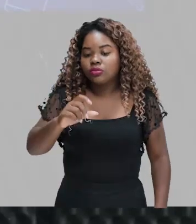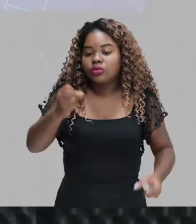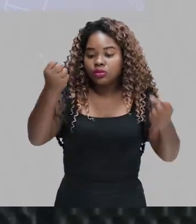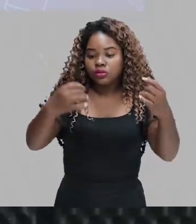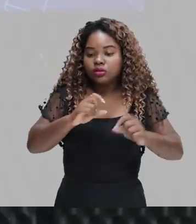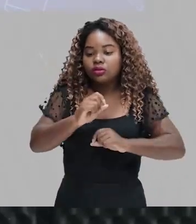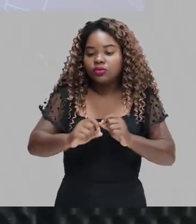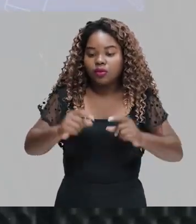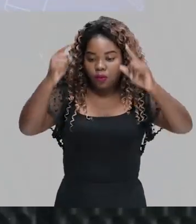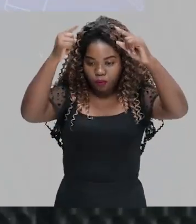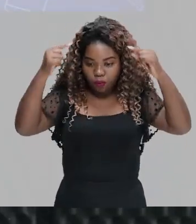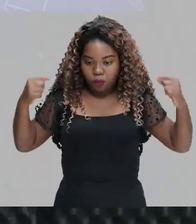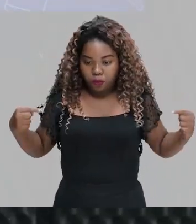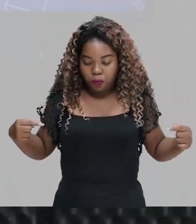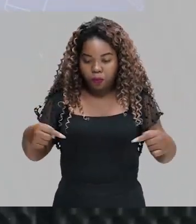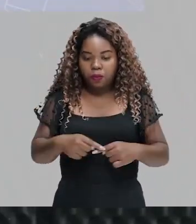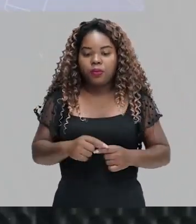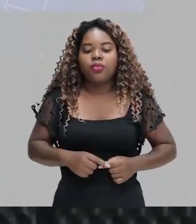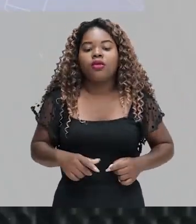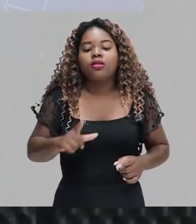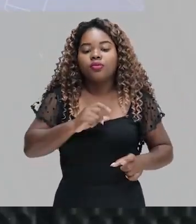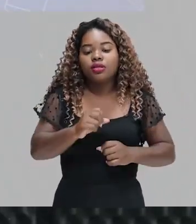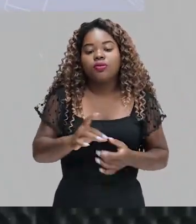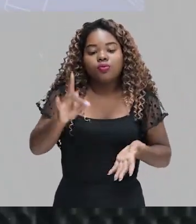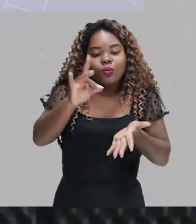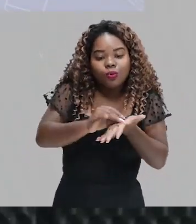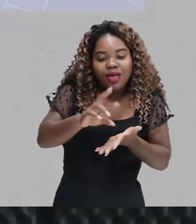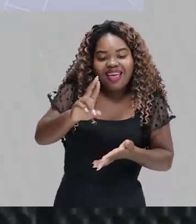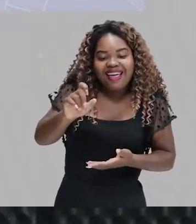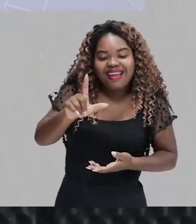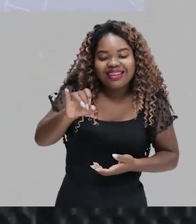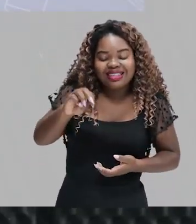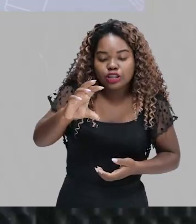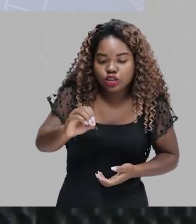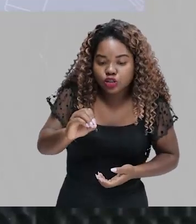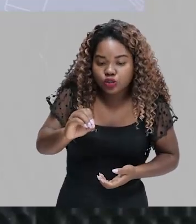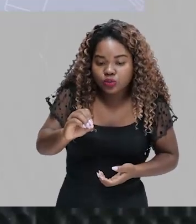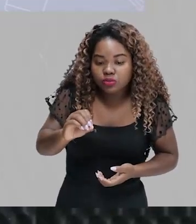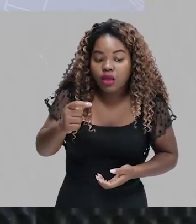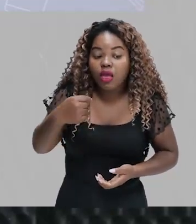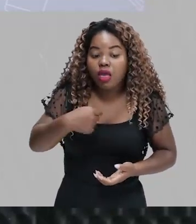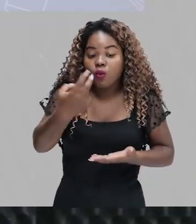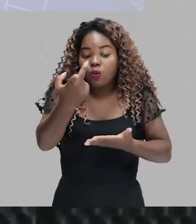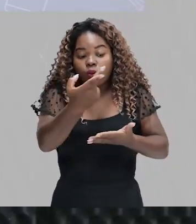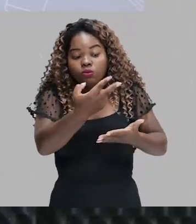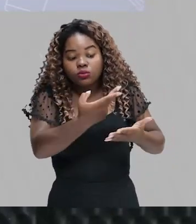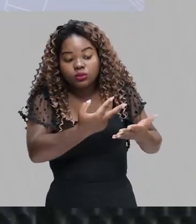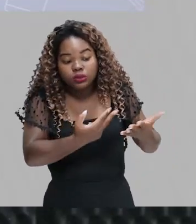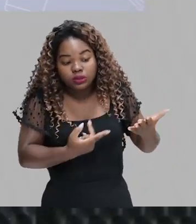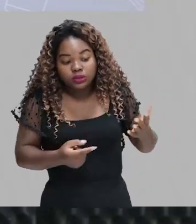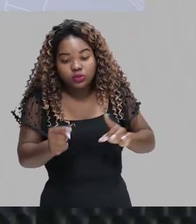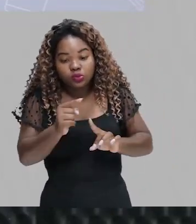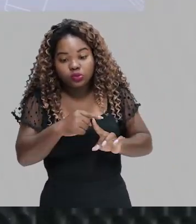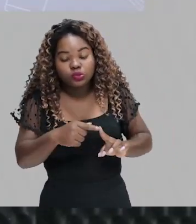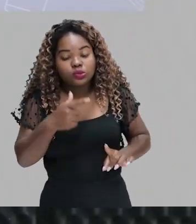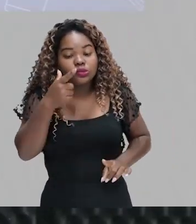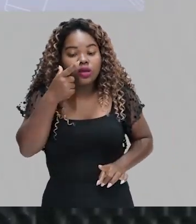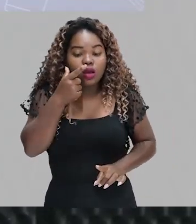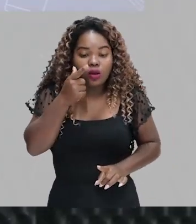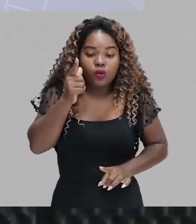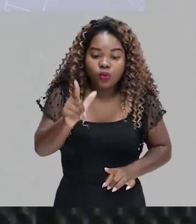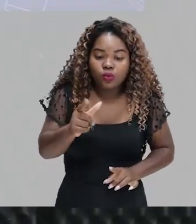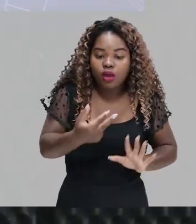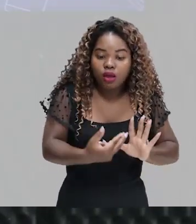vértice, vértice, entre outras coisas. Realismo. Eu desenhar de uma maneira que eu consiga representar